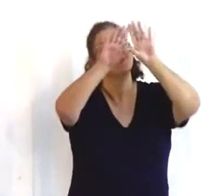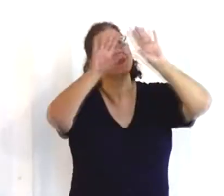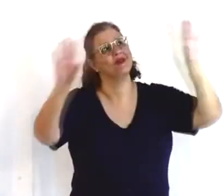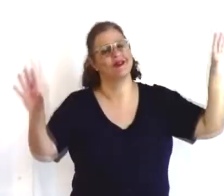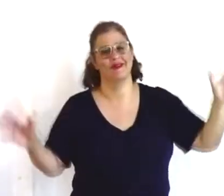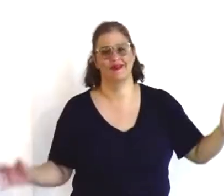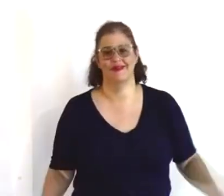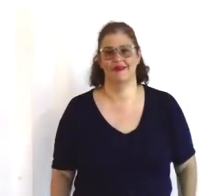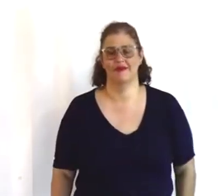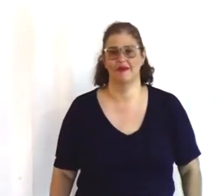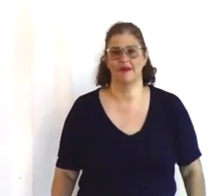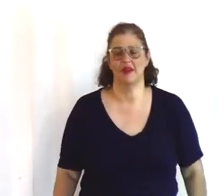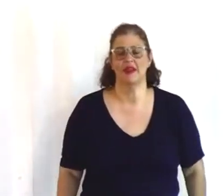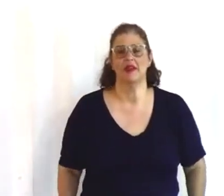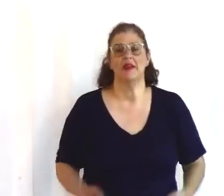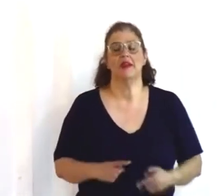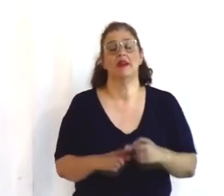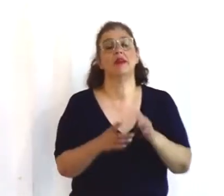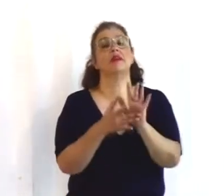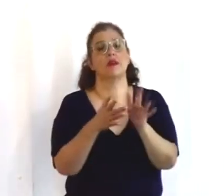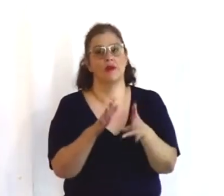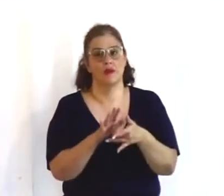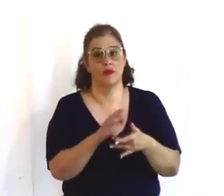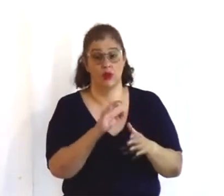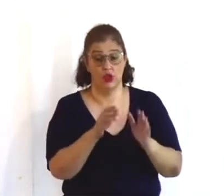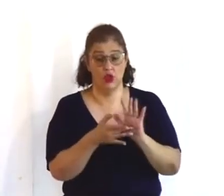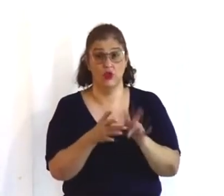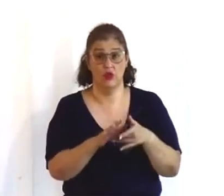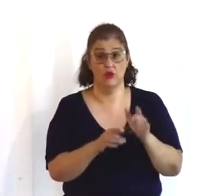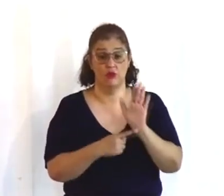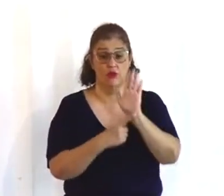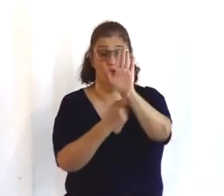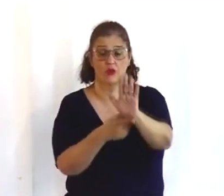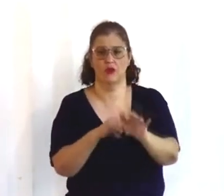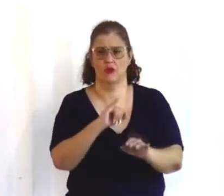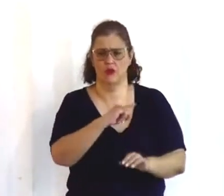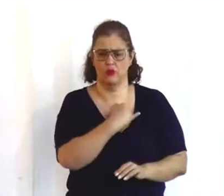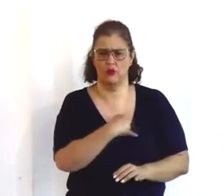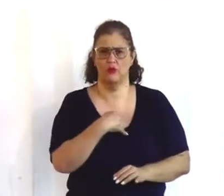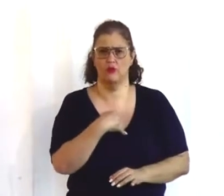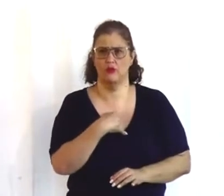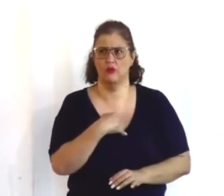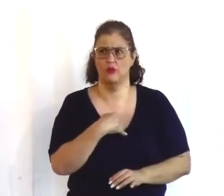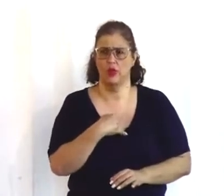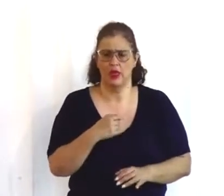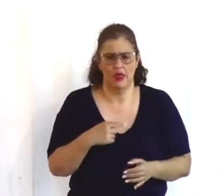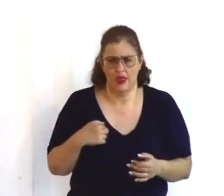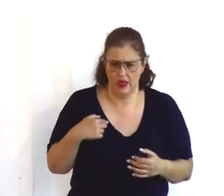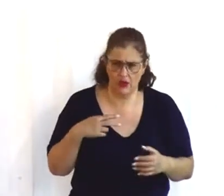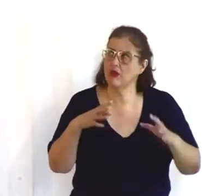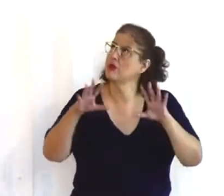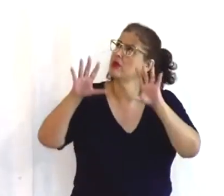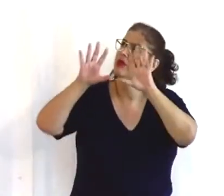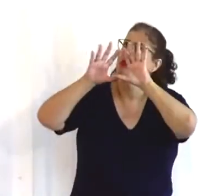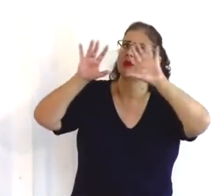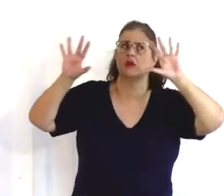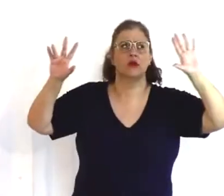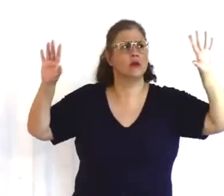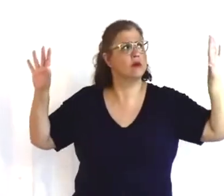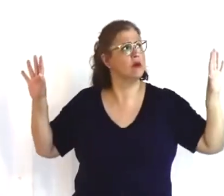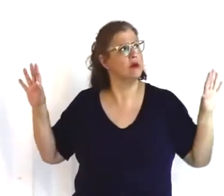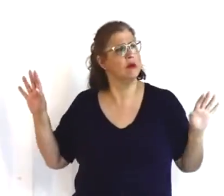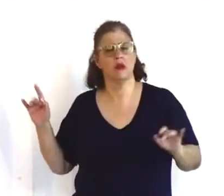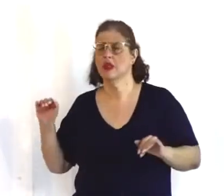revelou a João. E diz a palavra de Deus: e ouvi por detrás de mim grande voz como de trombeta, dizendo: o